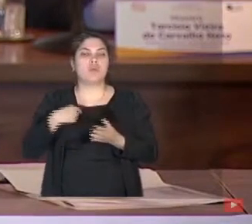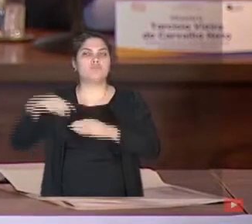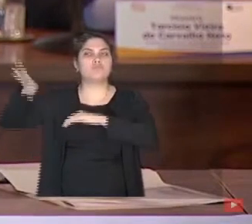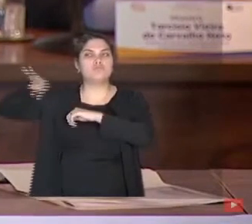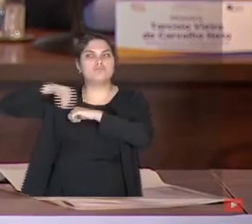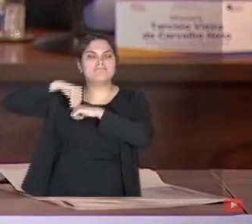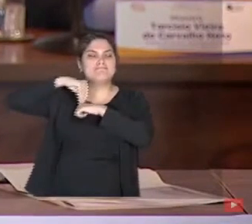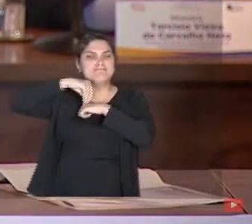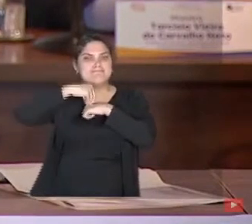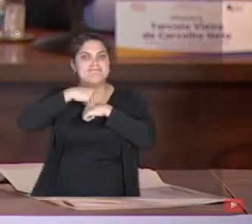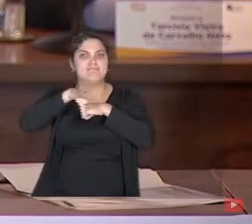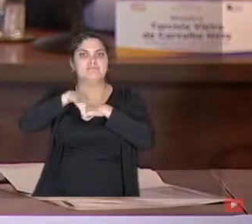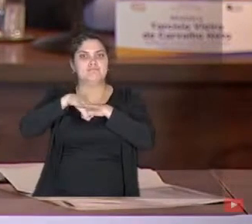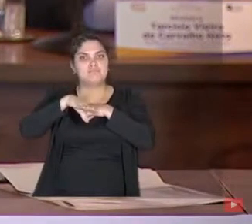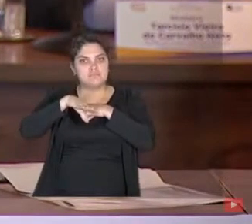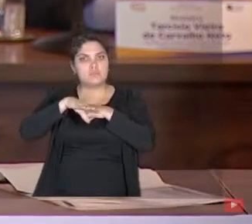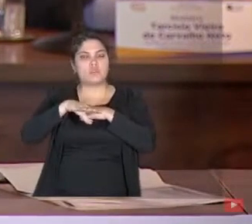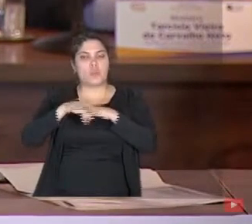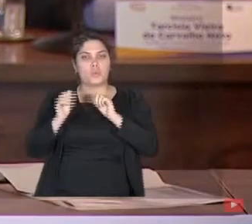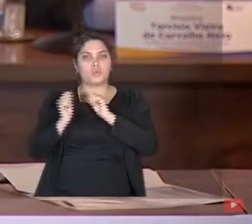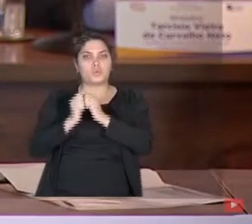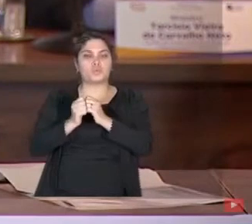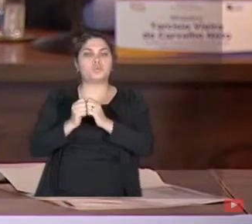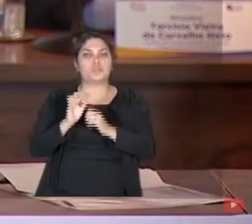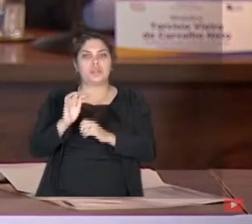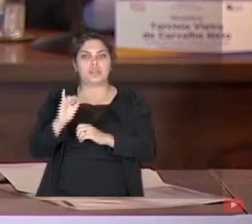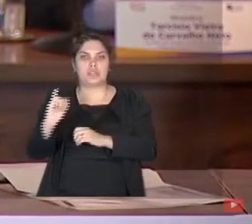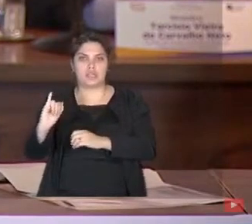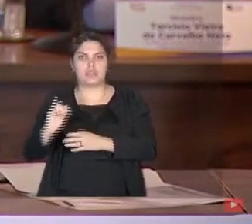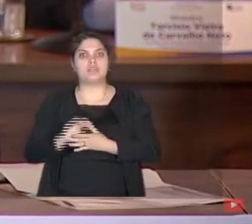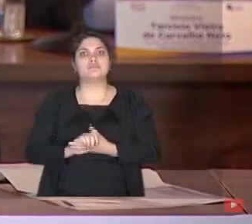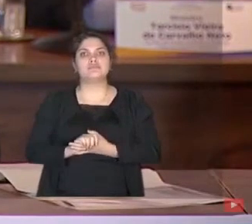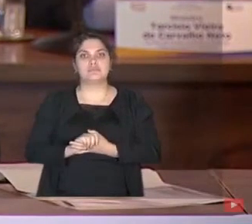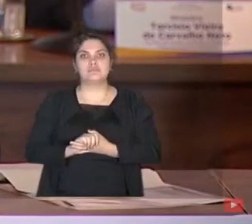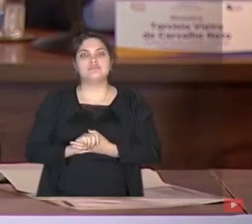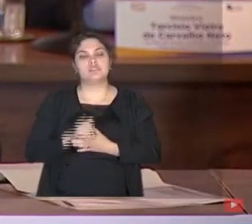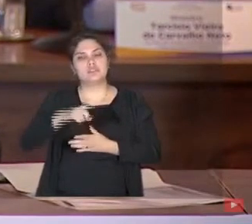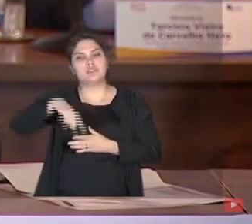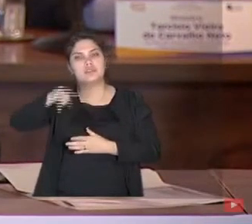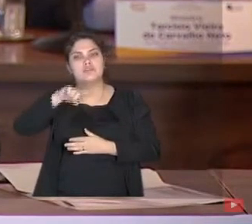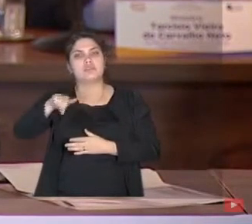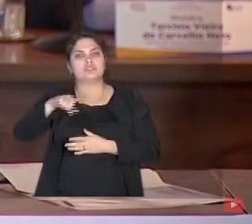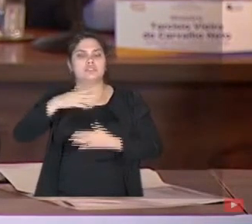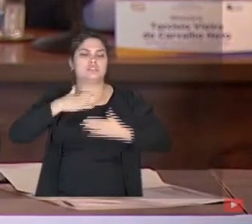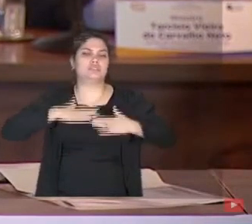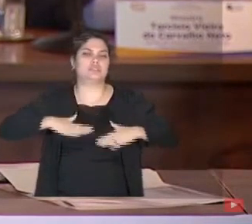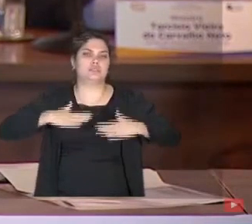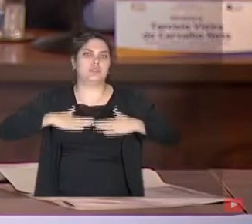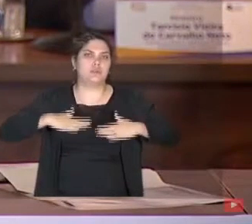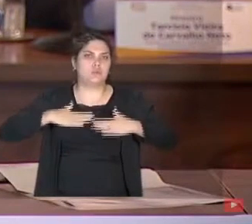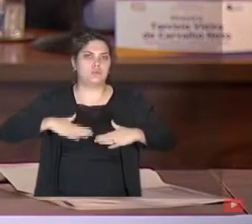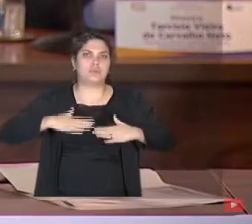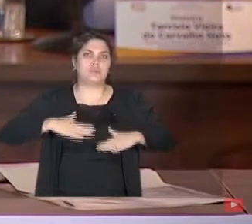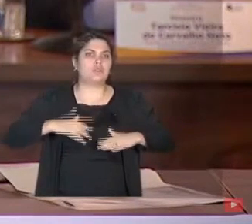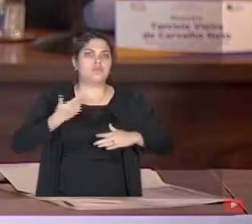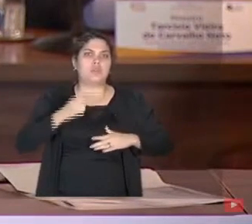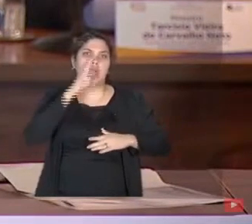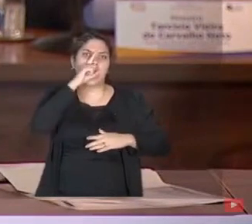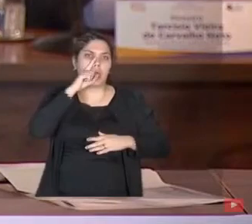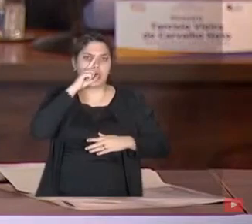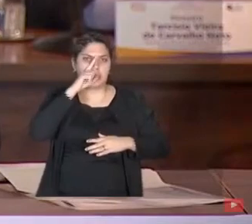tenha, obtendo-as junto à tecnologia da informação. Vocês fiquem inteiramente tranquilos que não há